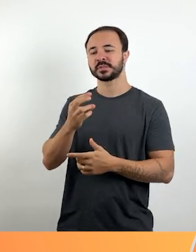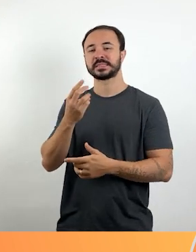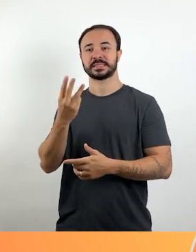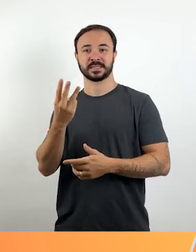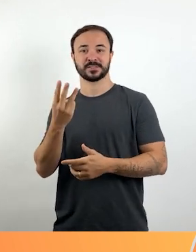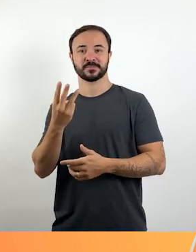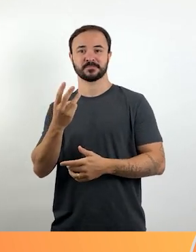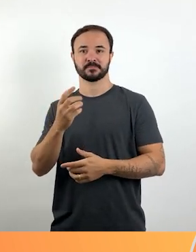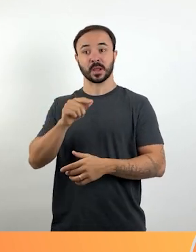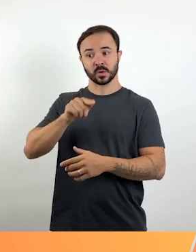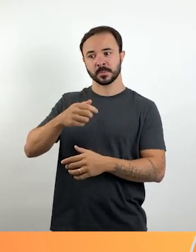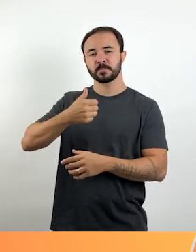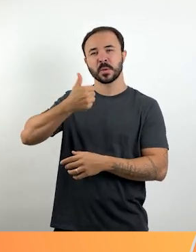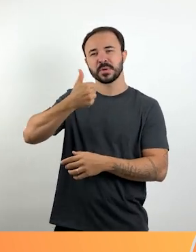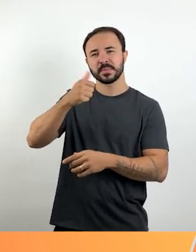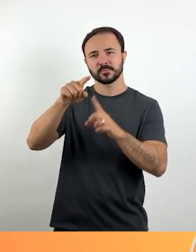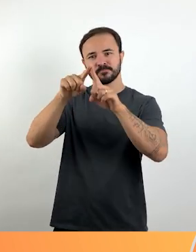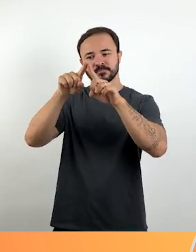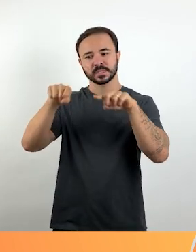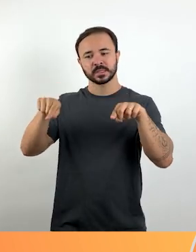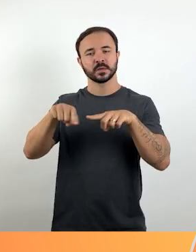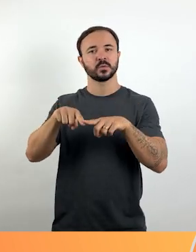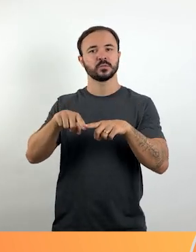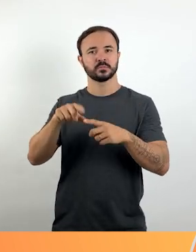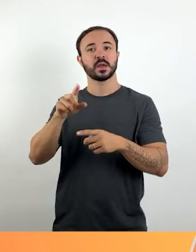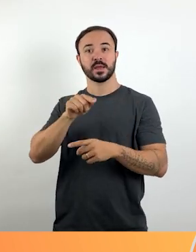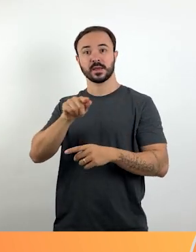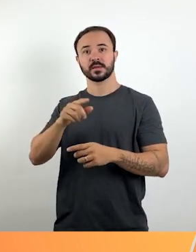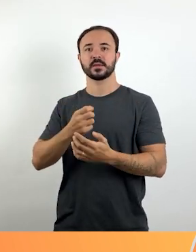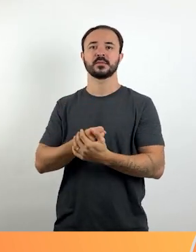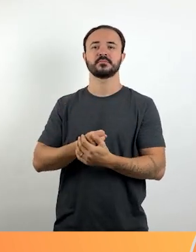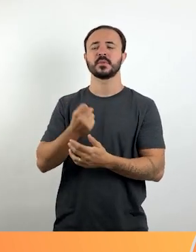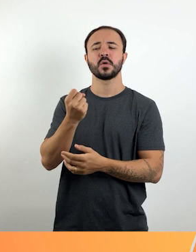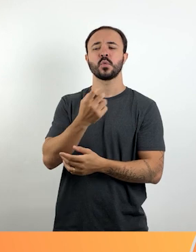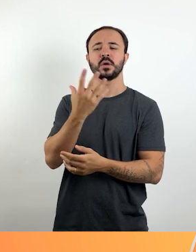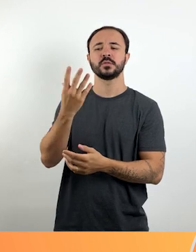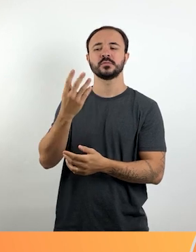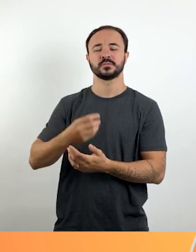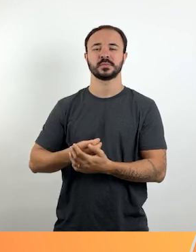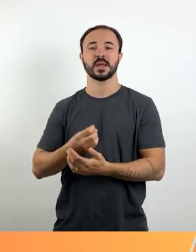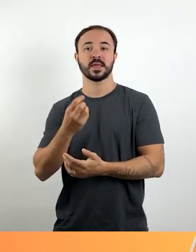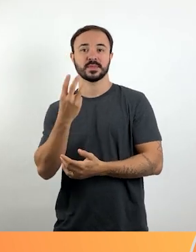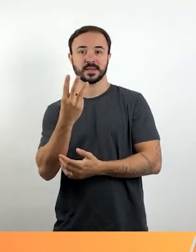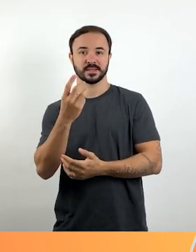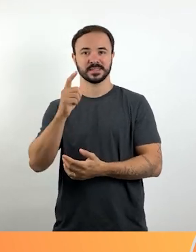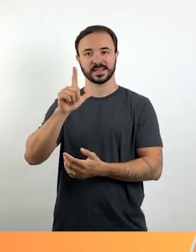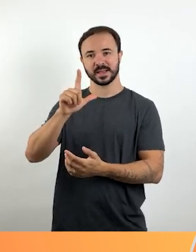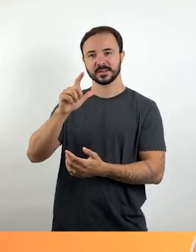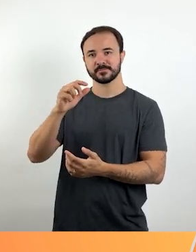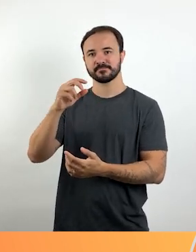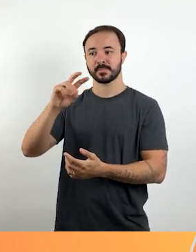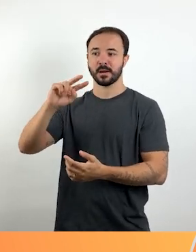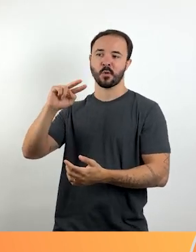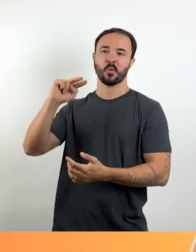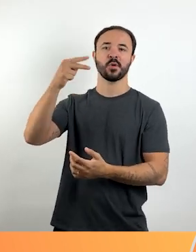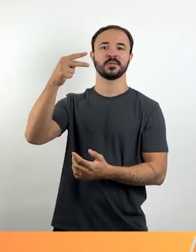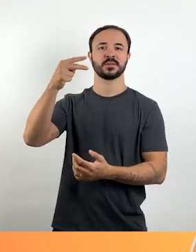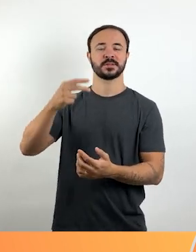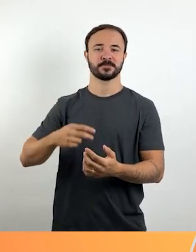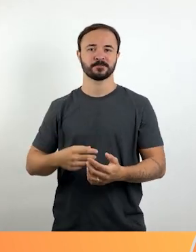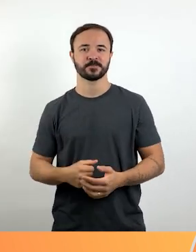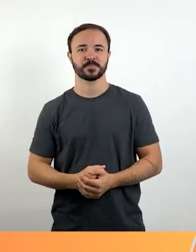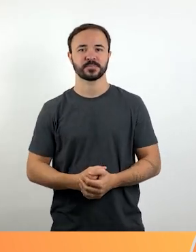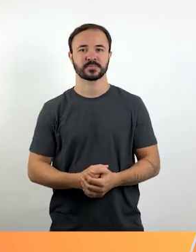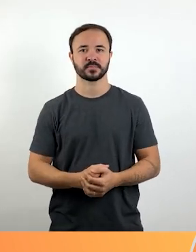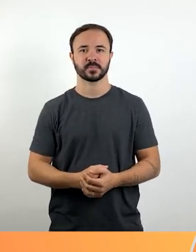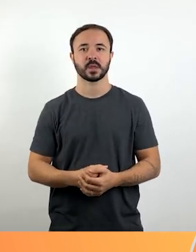primeiro triângulo que nós fizemos aí a divisão, ele está com uma área de 3L ao quadrado. Eu vou fazer a mesma coisa